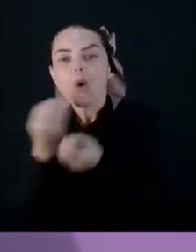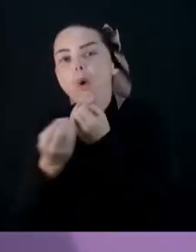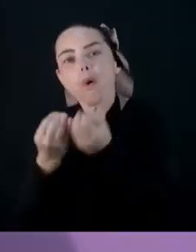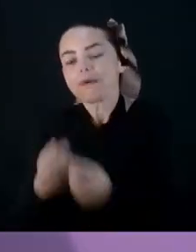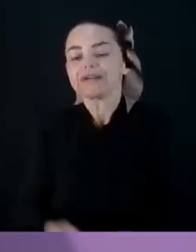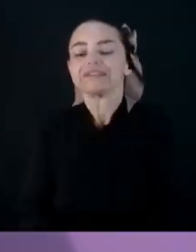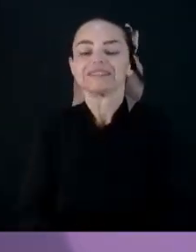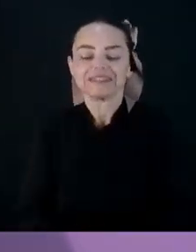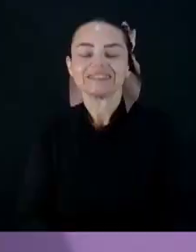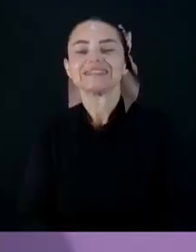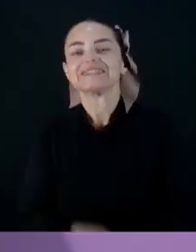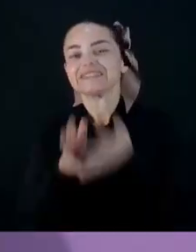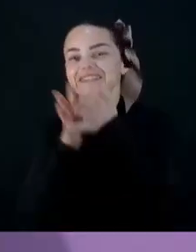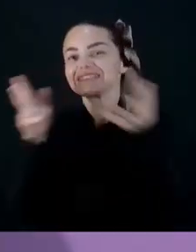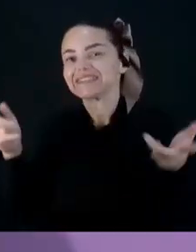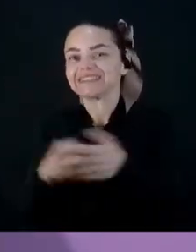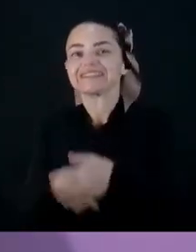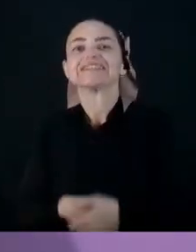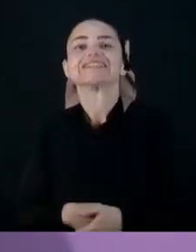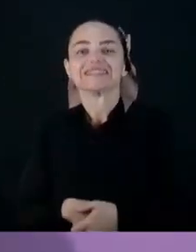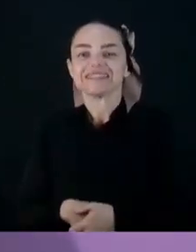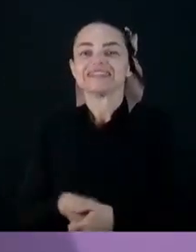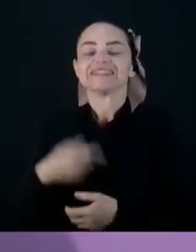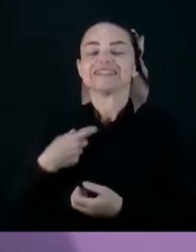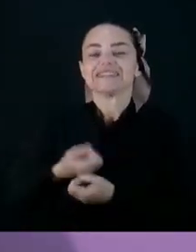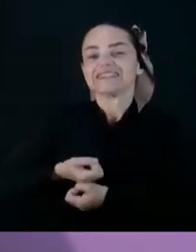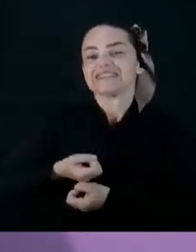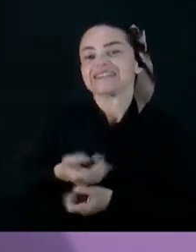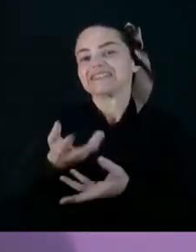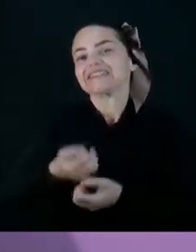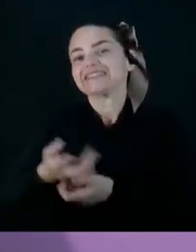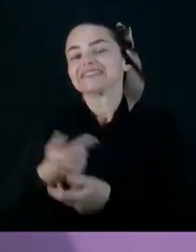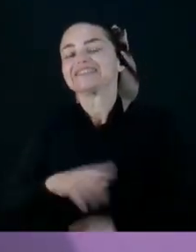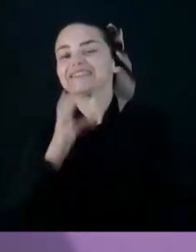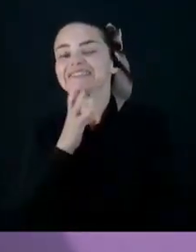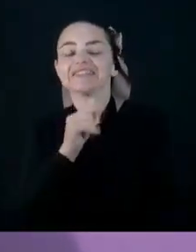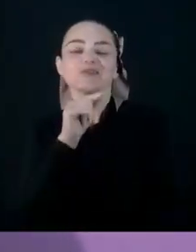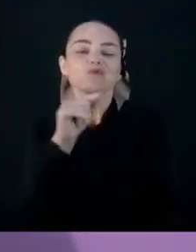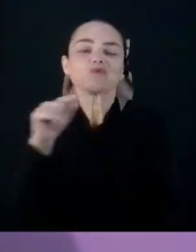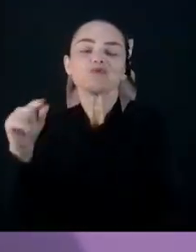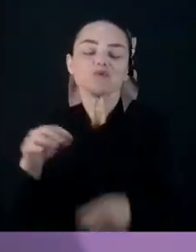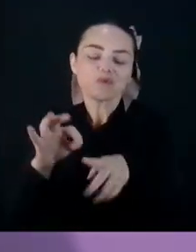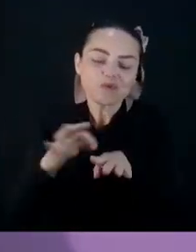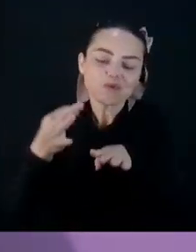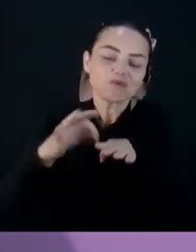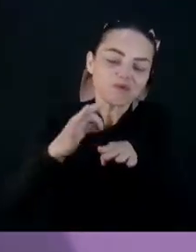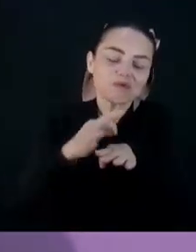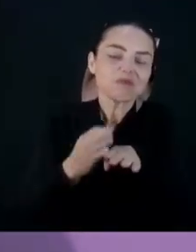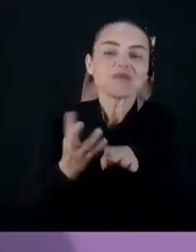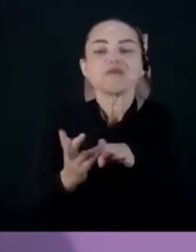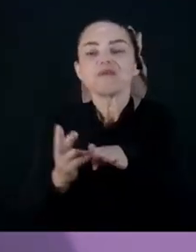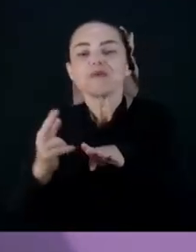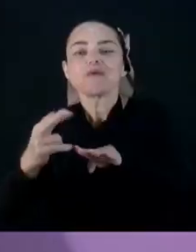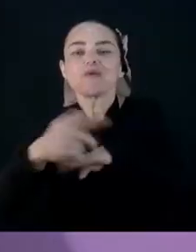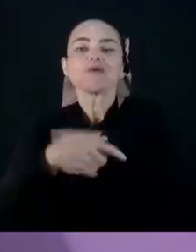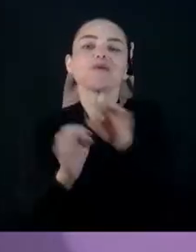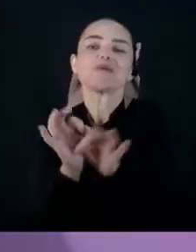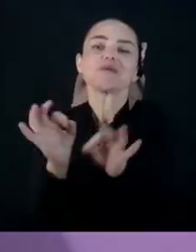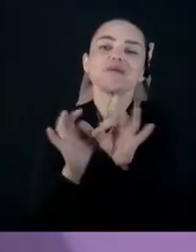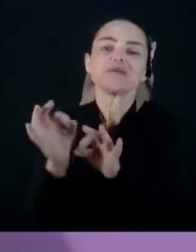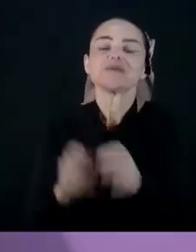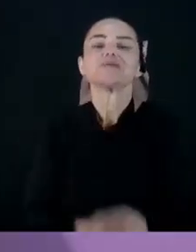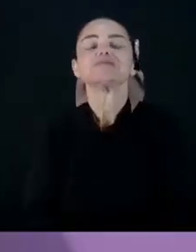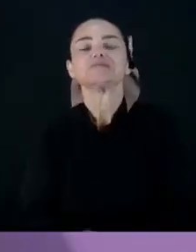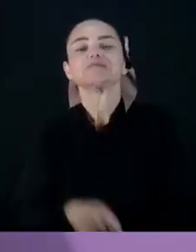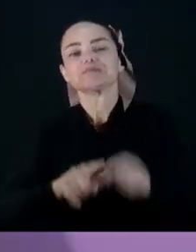é maravilhoso passar assim o meu conhecimento de cada pontinho, de cada corte, de cada preparação do material, né?